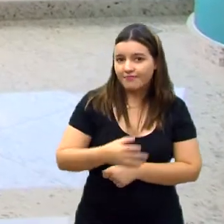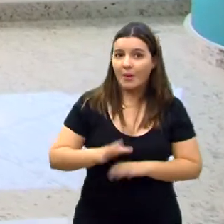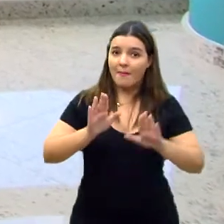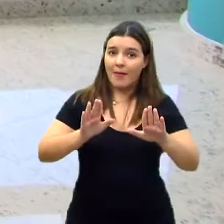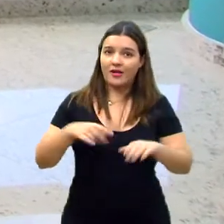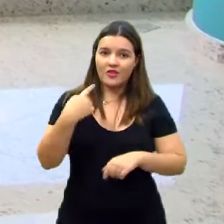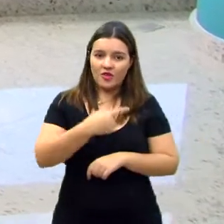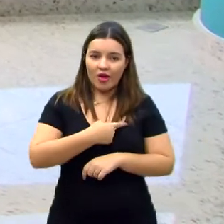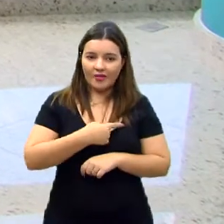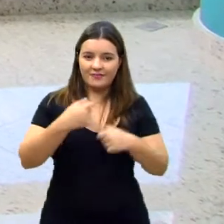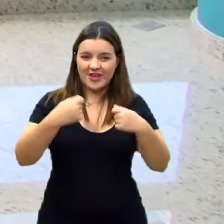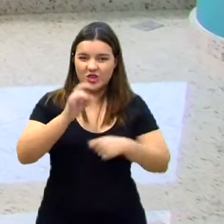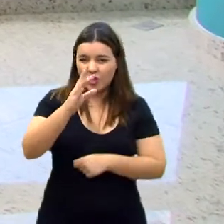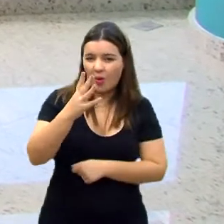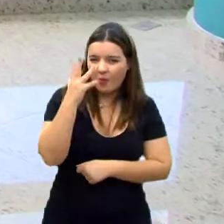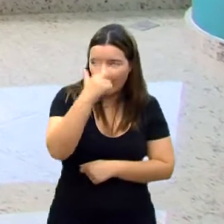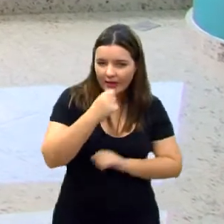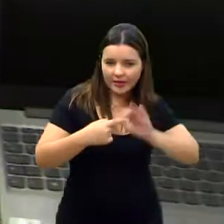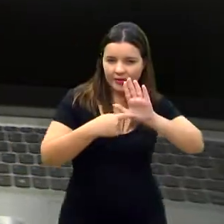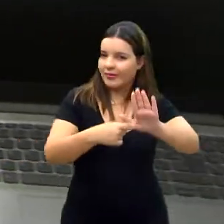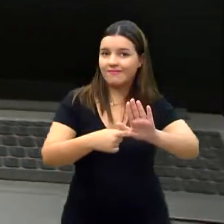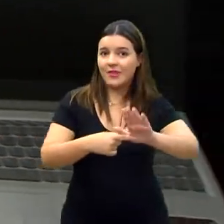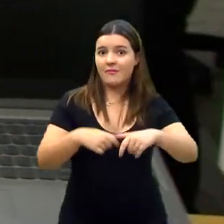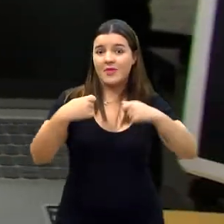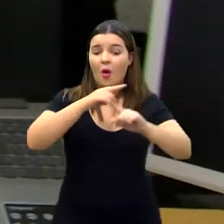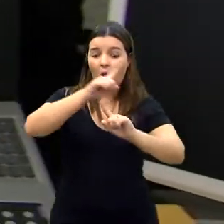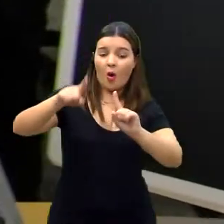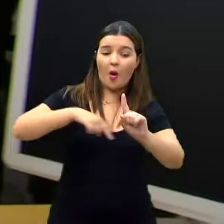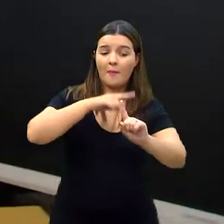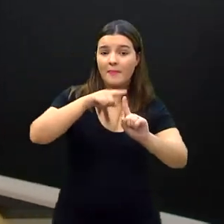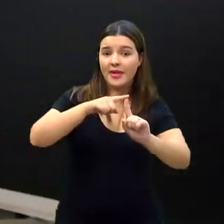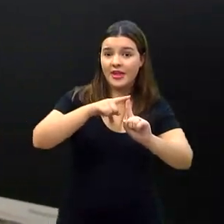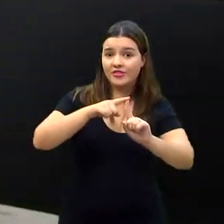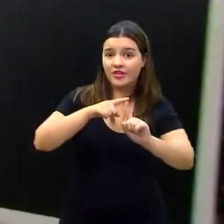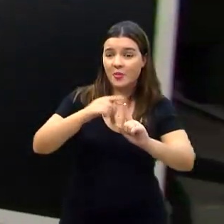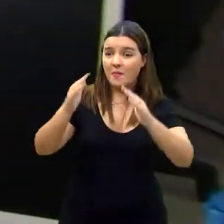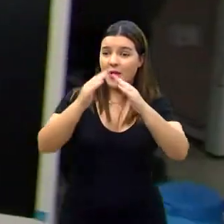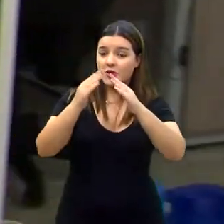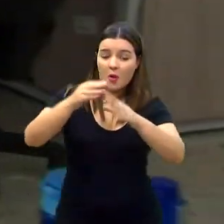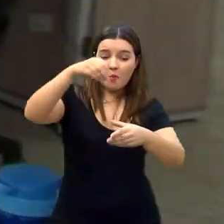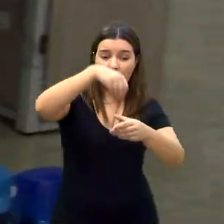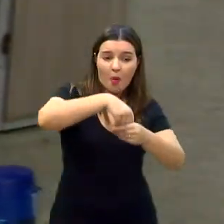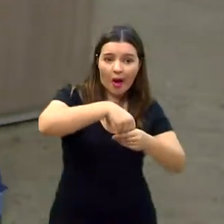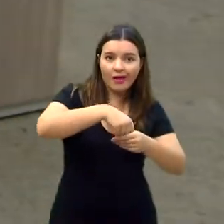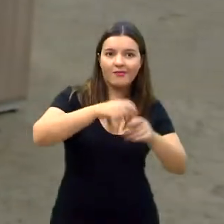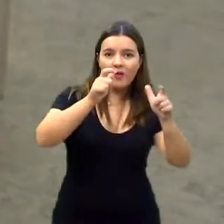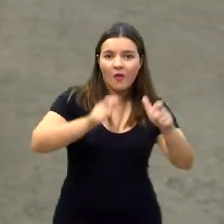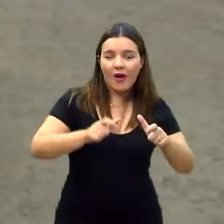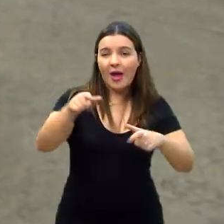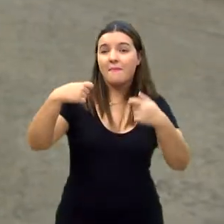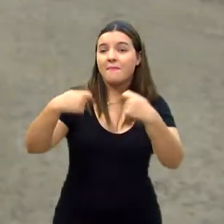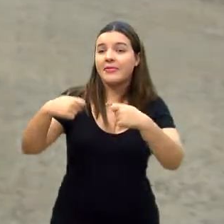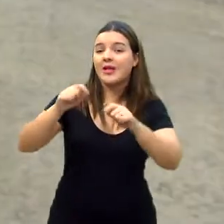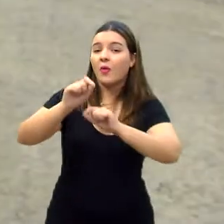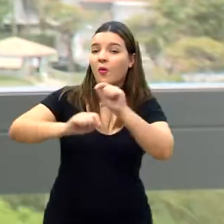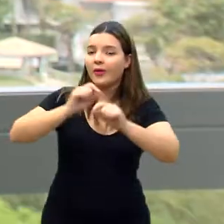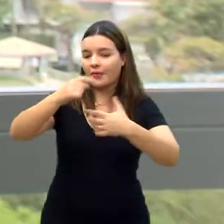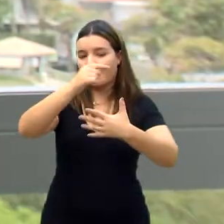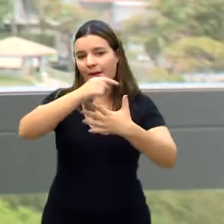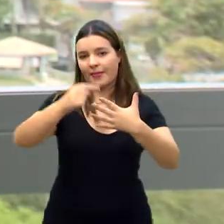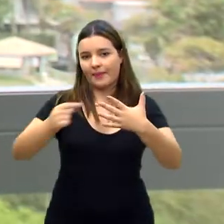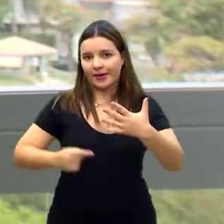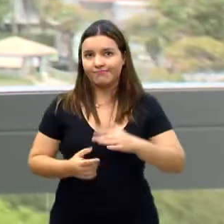funcionalidade e atender o acolhimento para atender pessoas os habitantes esses Passos então usar